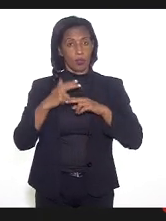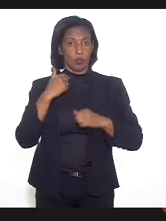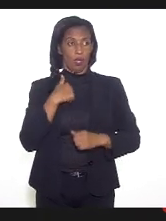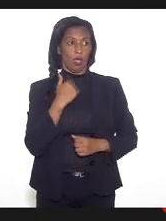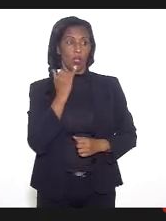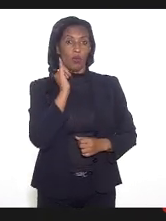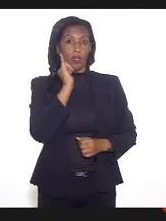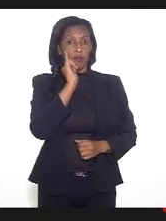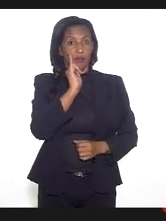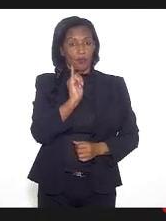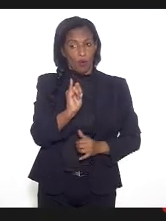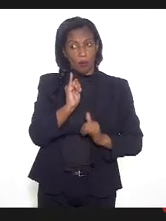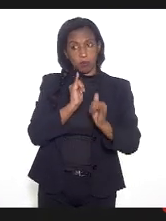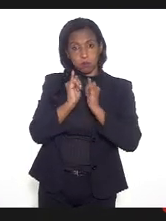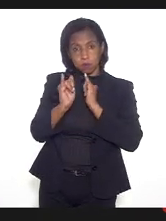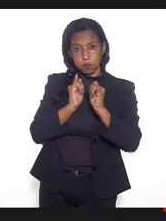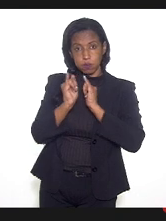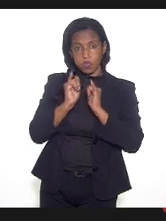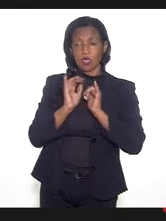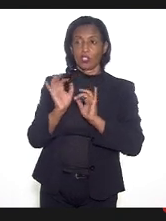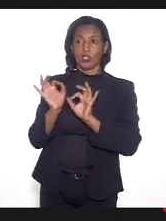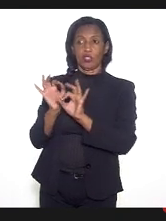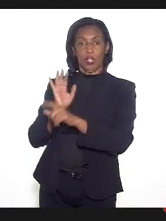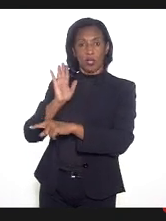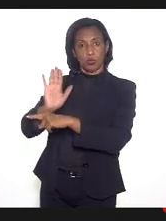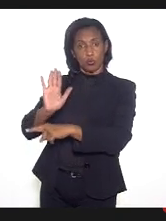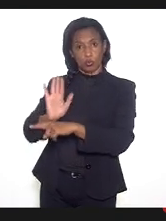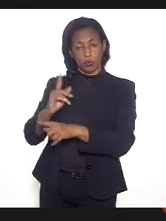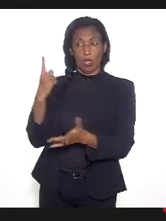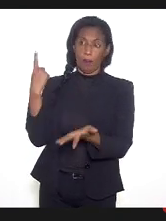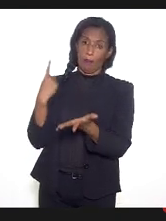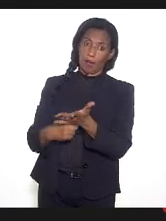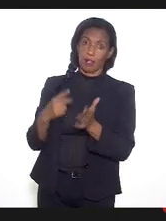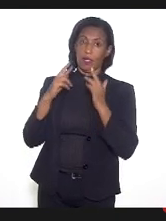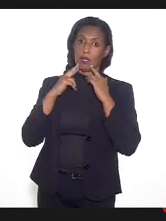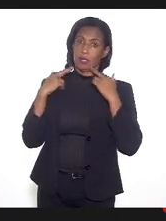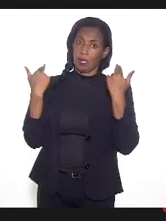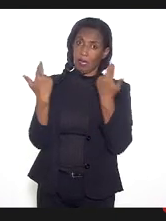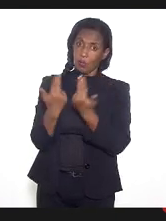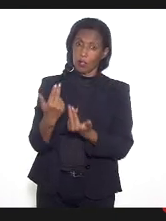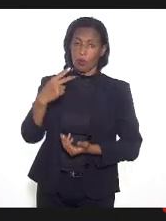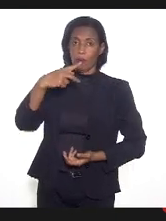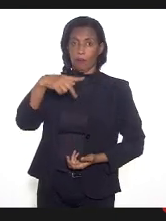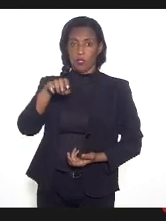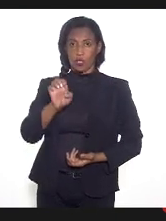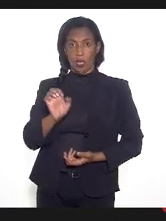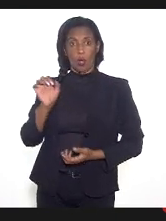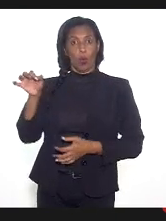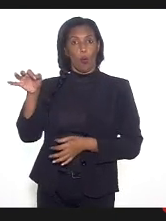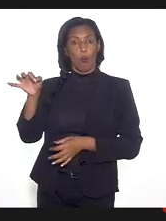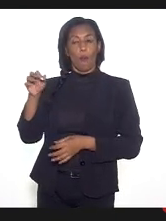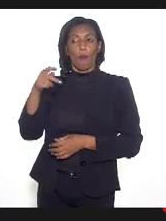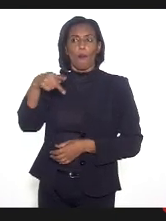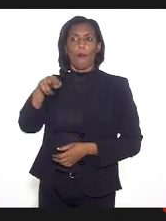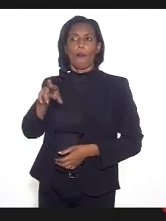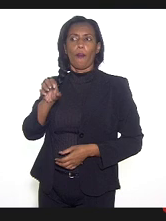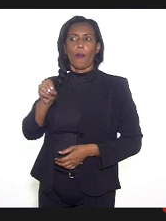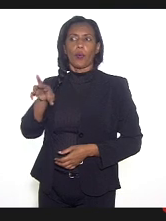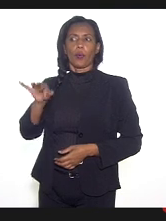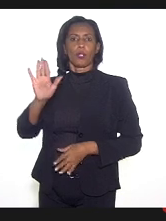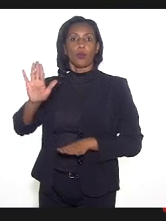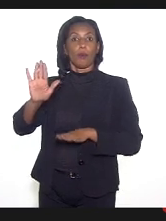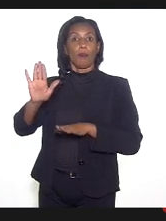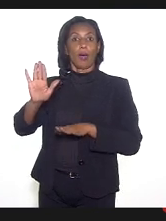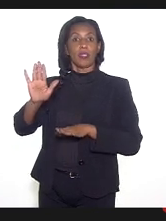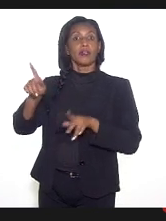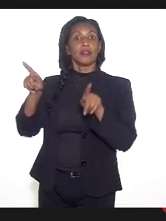de querer ajudá-los, marquei essa reunião com o procurador, e não só com o procurador, mas também com o presidente